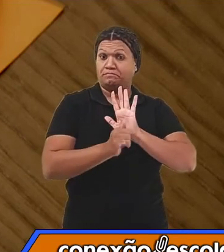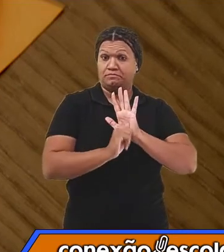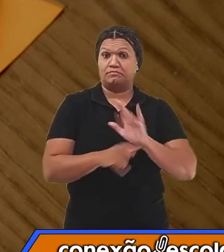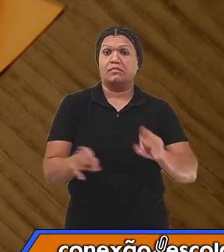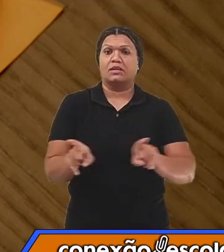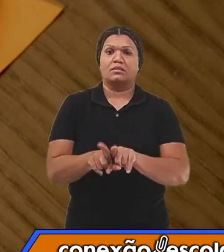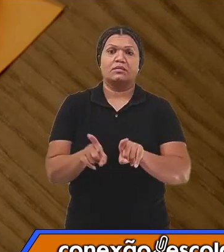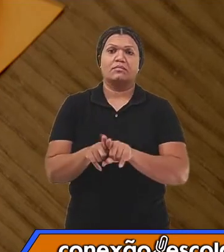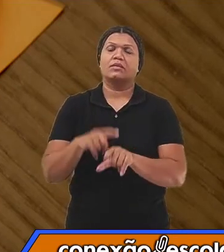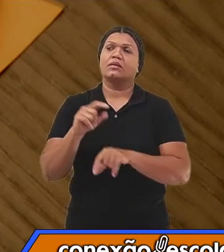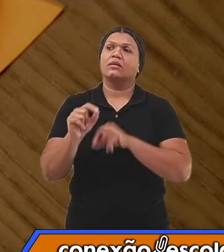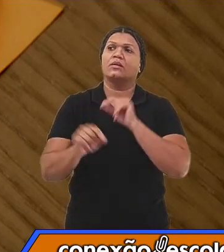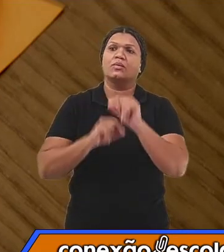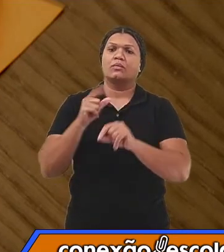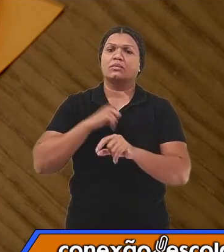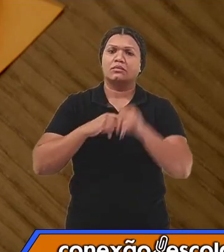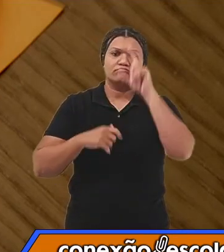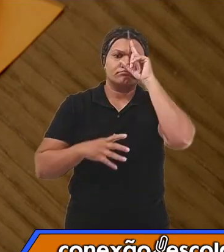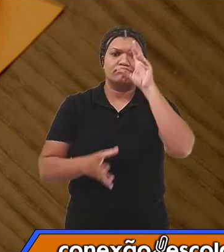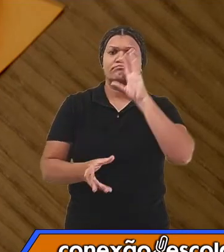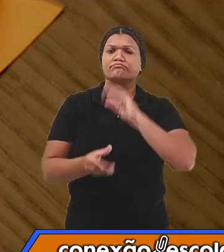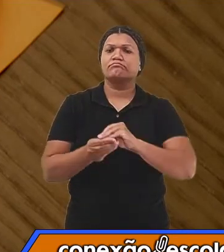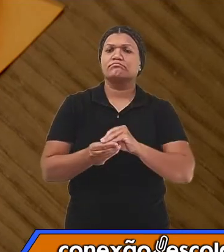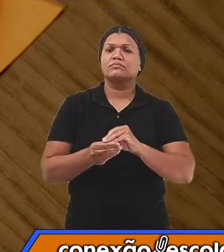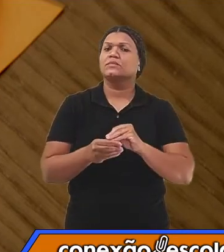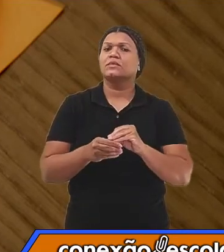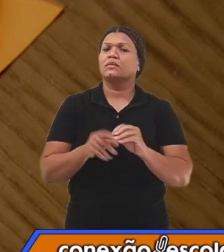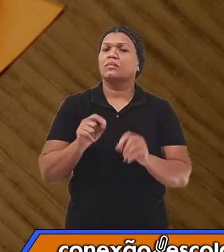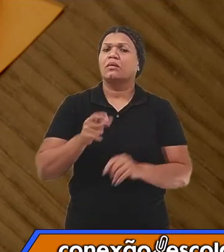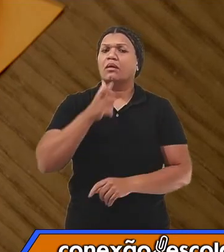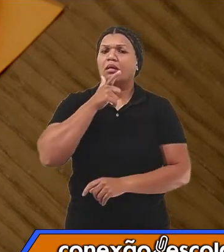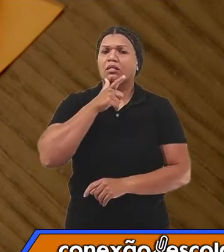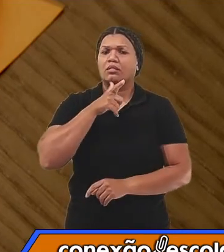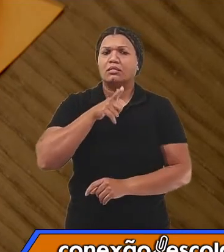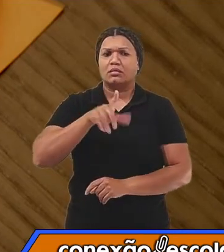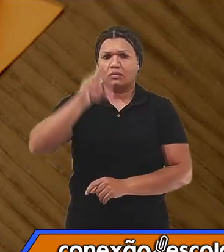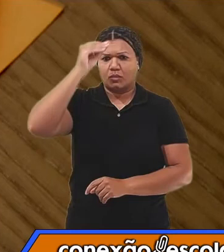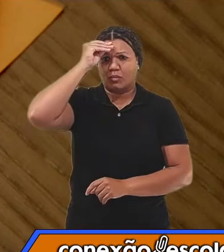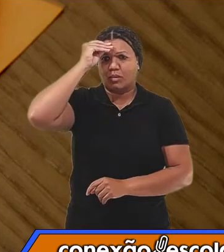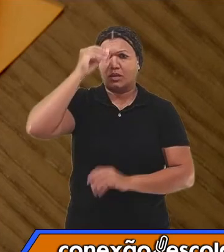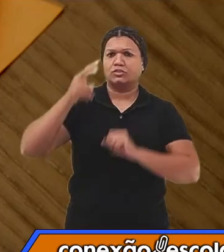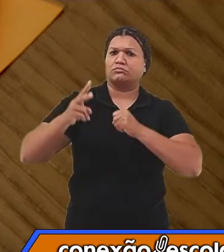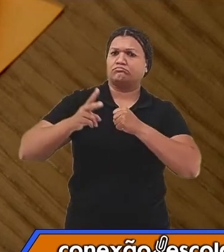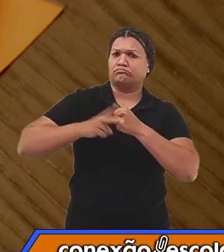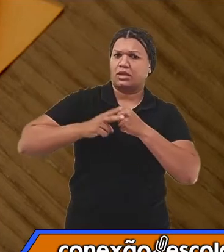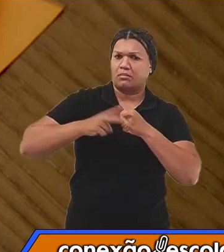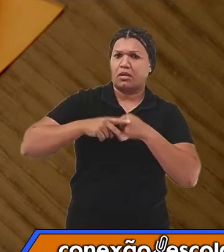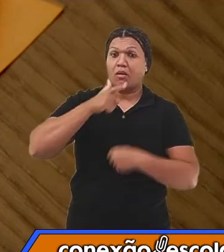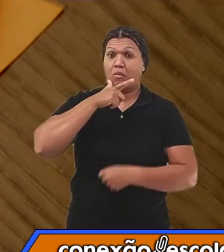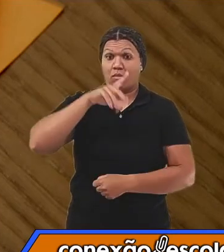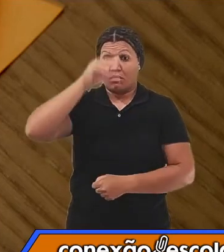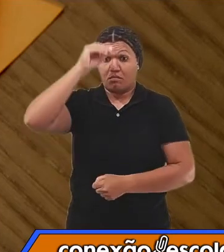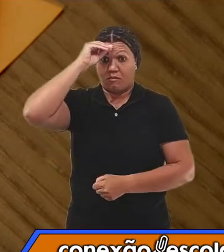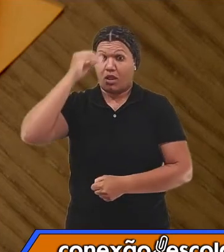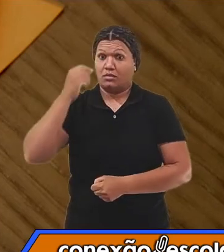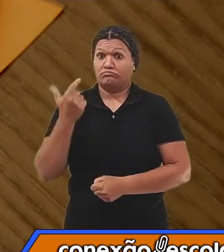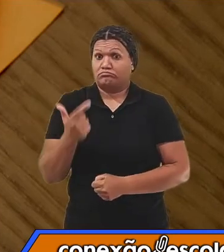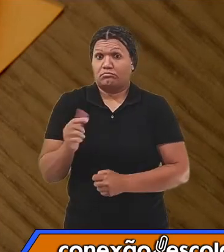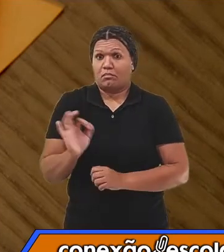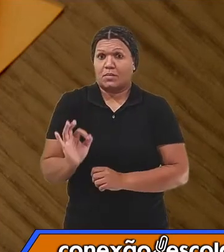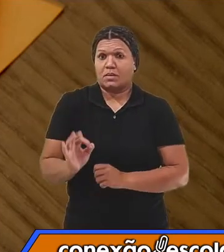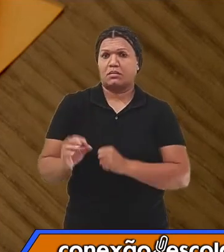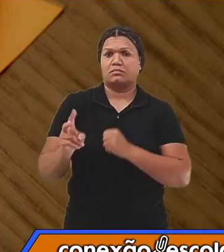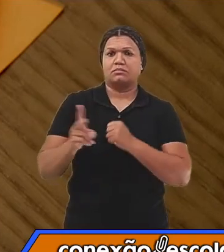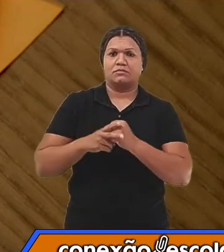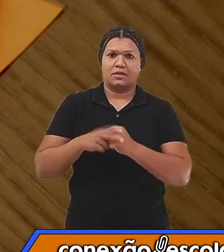passou um pouco pela compreensão da linguagem verbal e não verbal e a sua aplicabilidade nos textos.